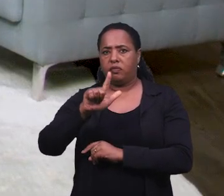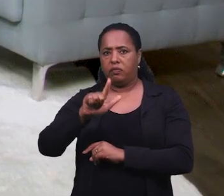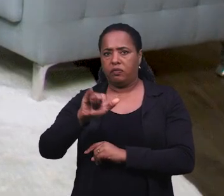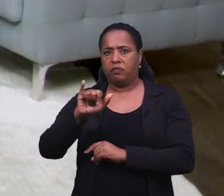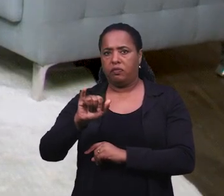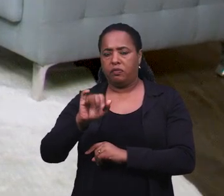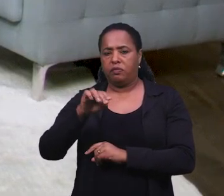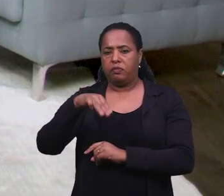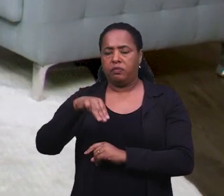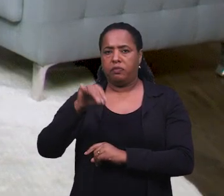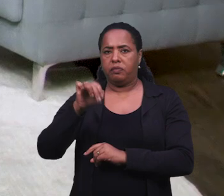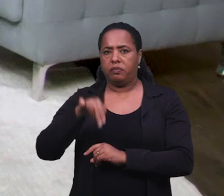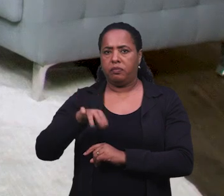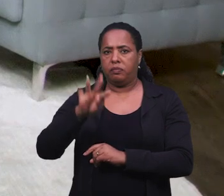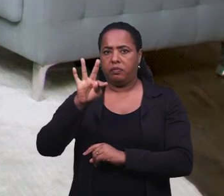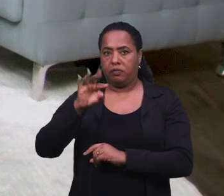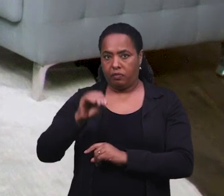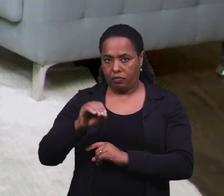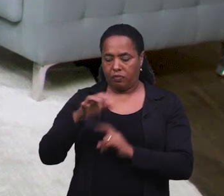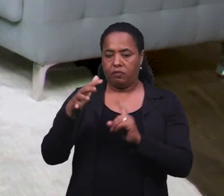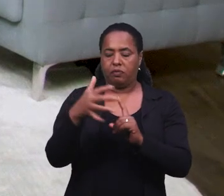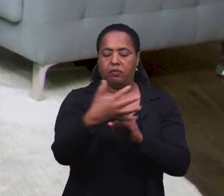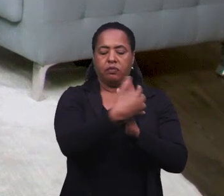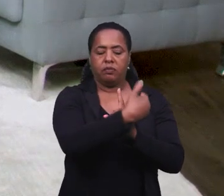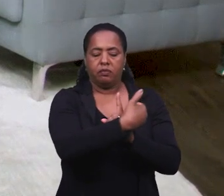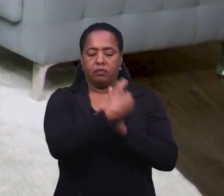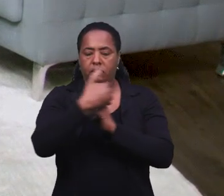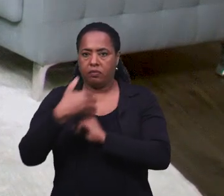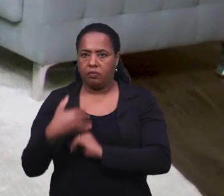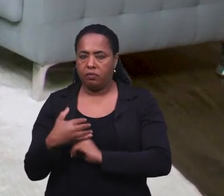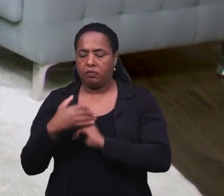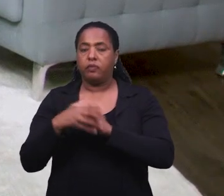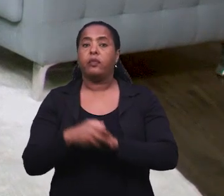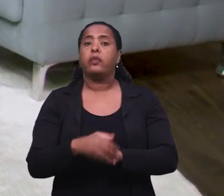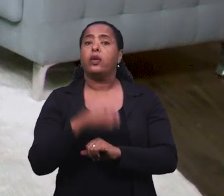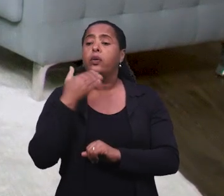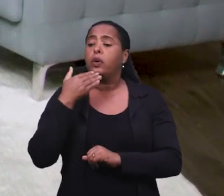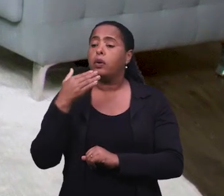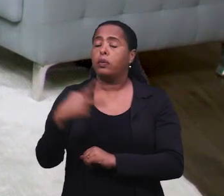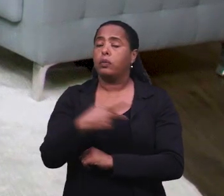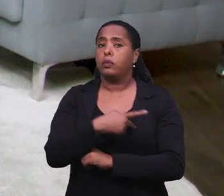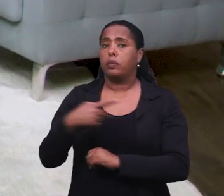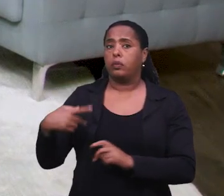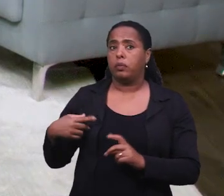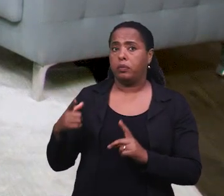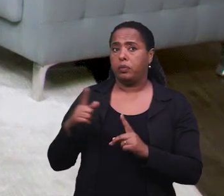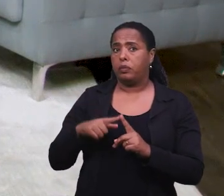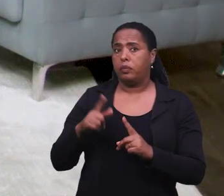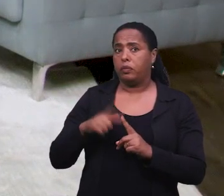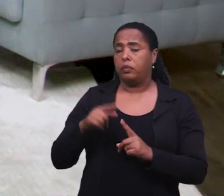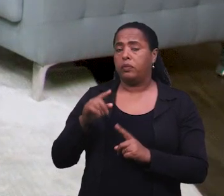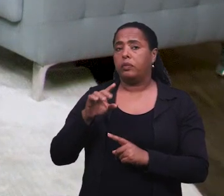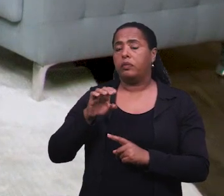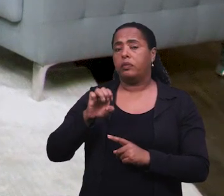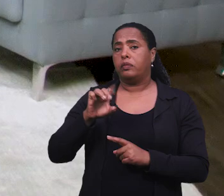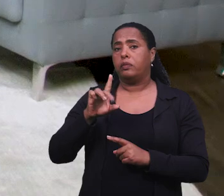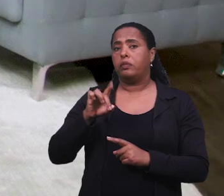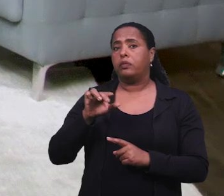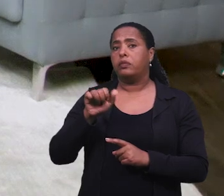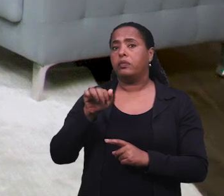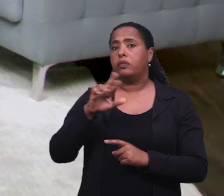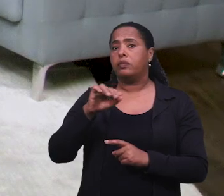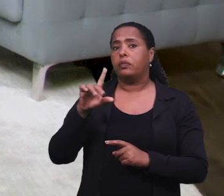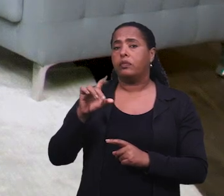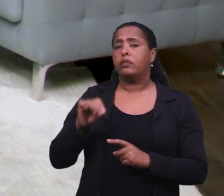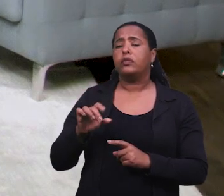para nos dizer onde começa esse acolhimento aos nossos irmãos, seja também aos nossos visitantes, a qualquer